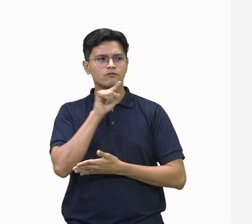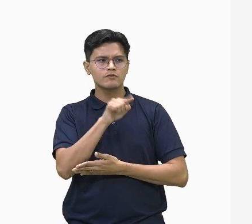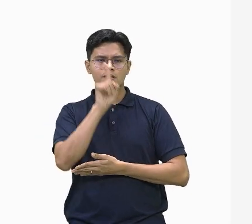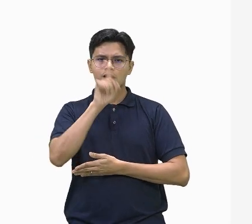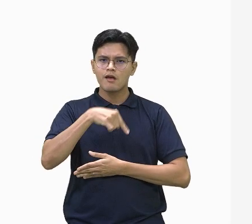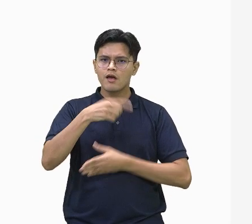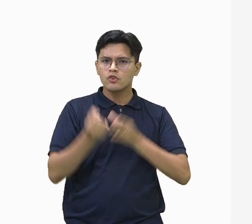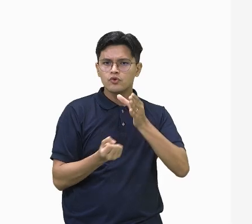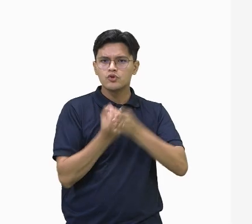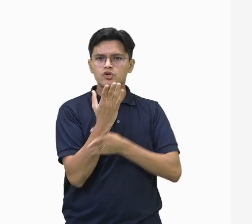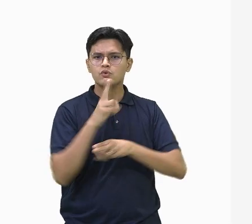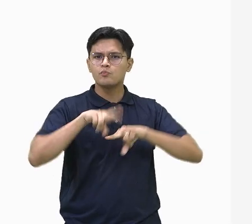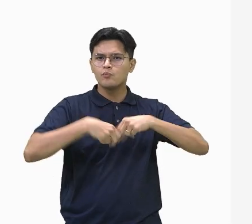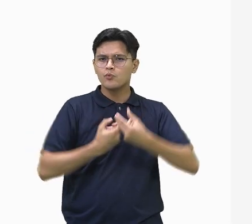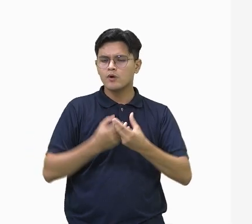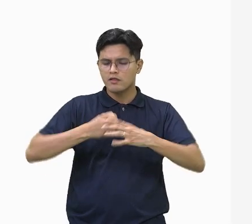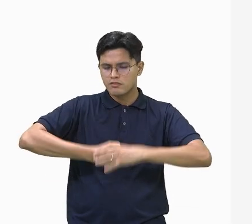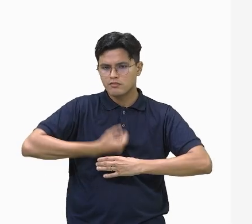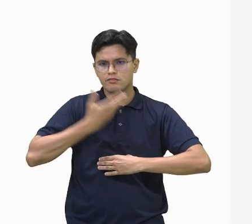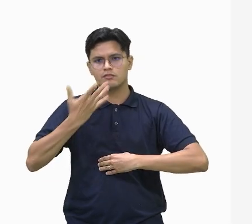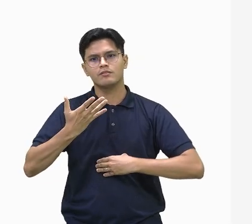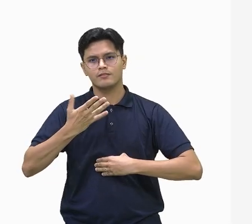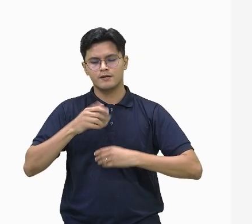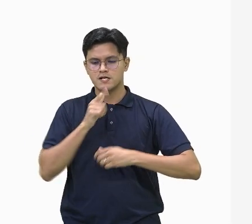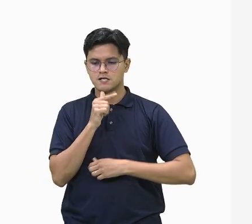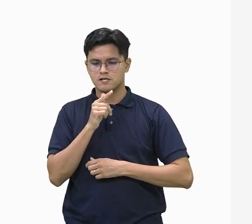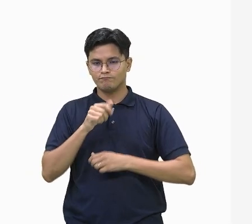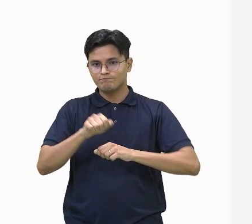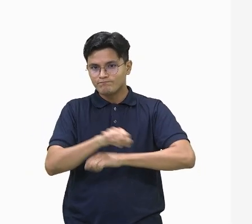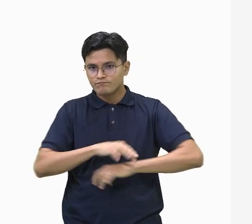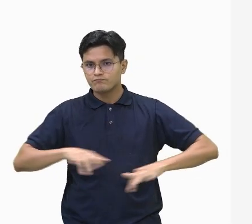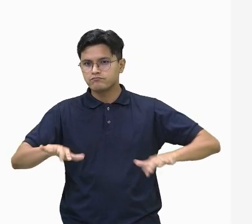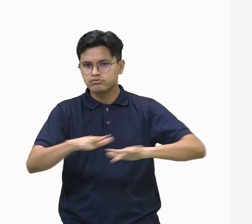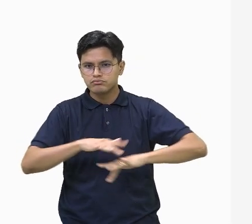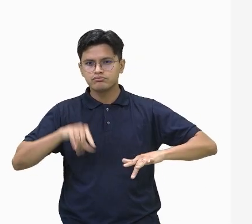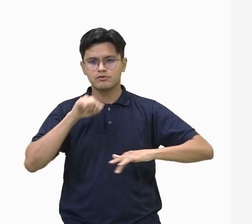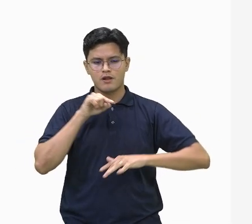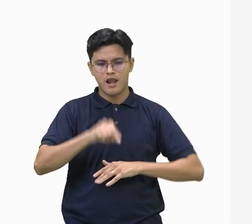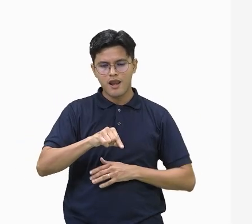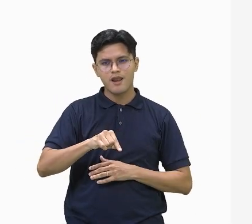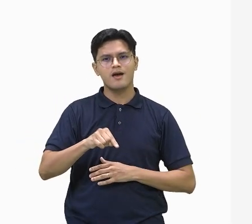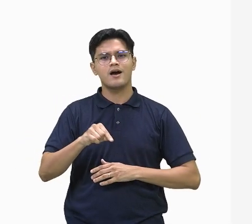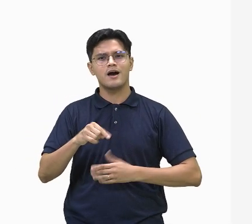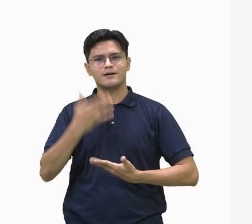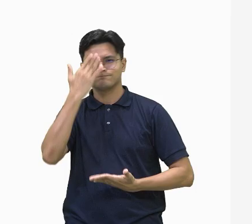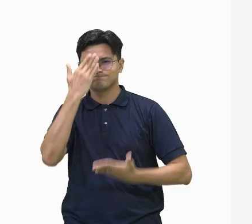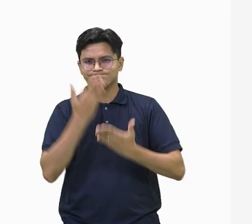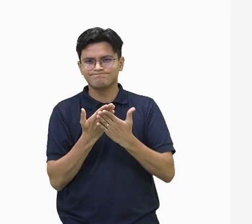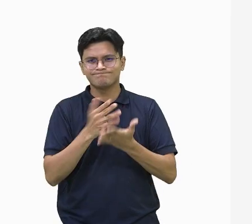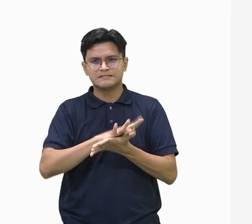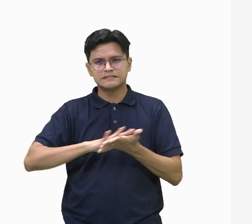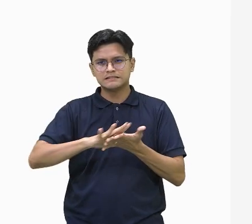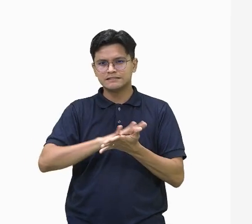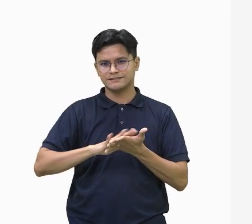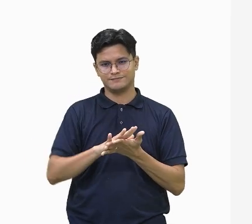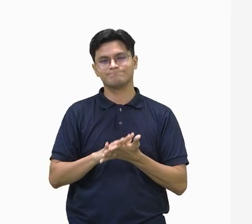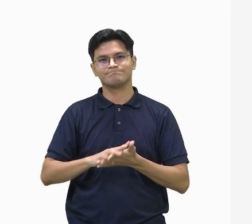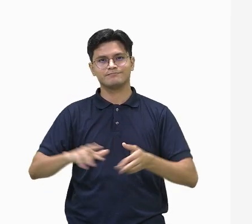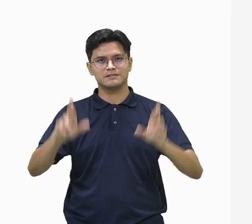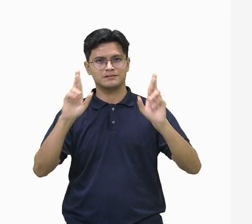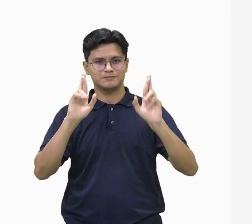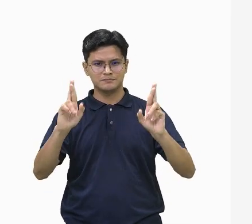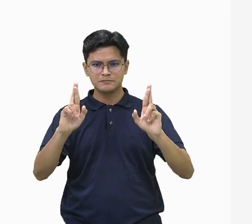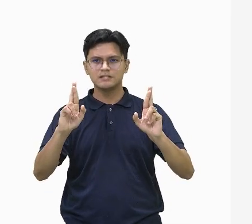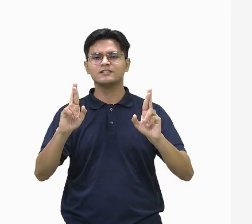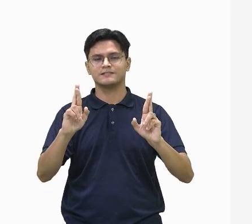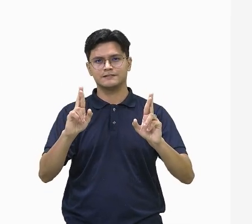última rosa que neste solo ingrato vicejava, minha esperança amargamente doce.